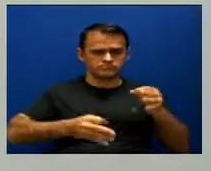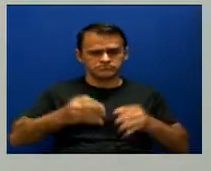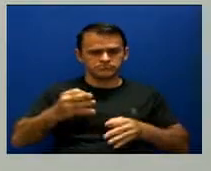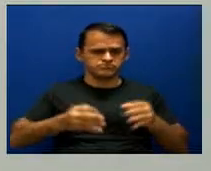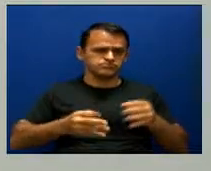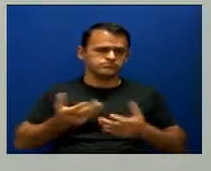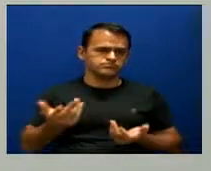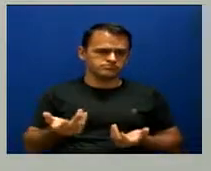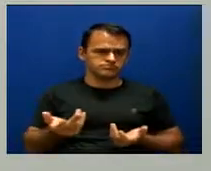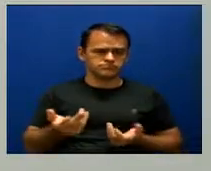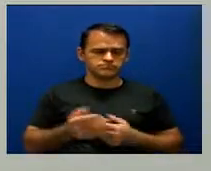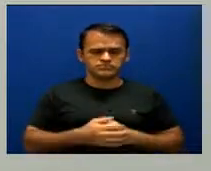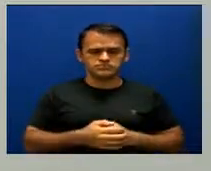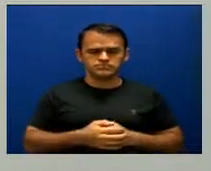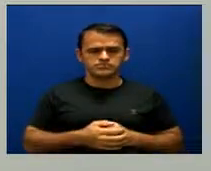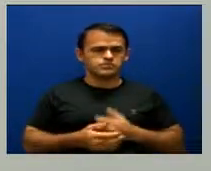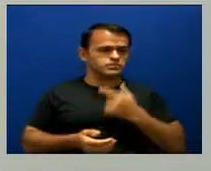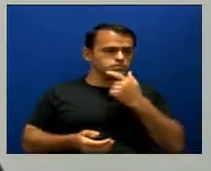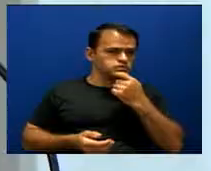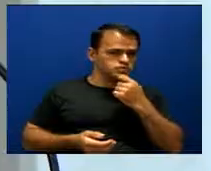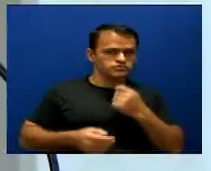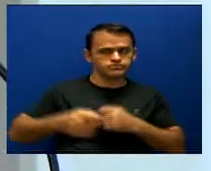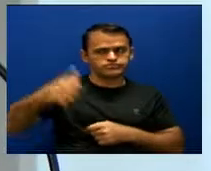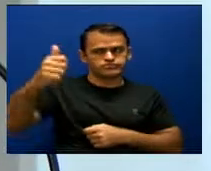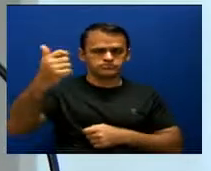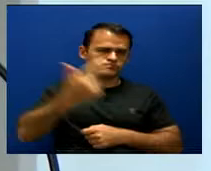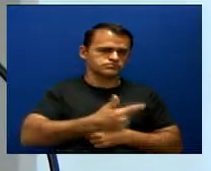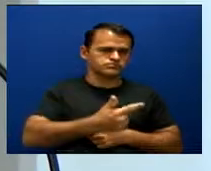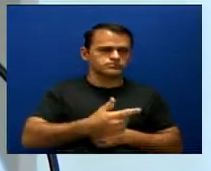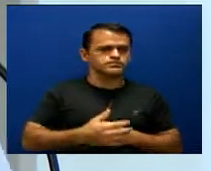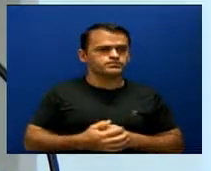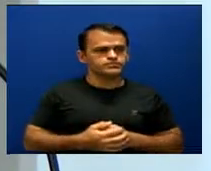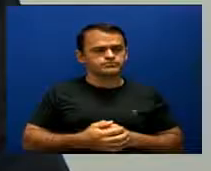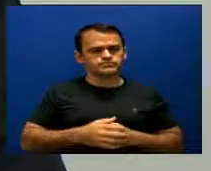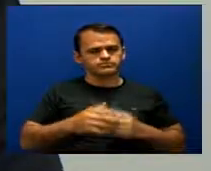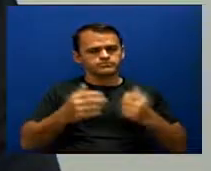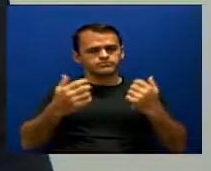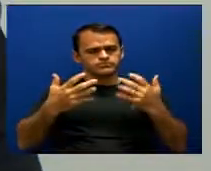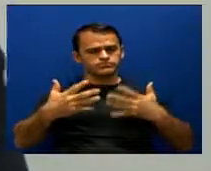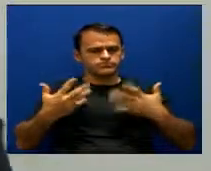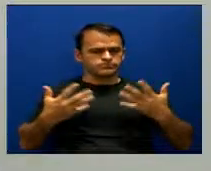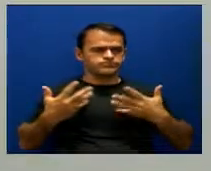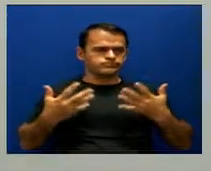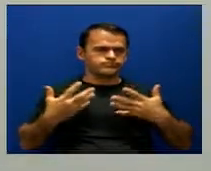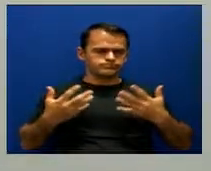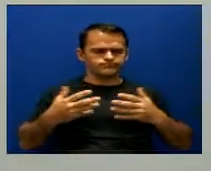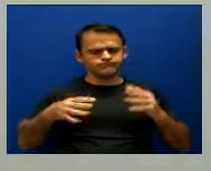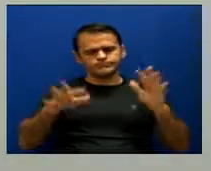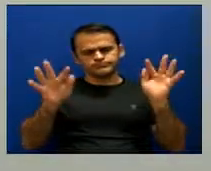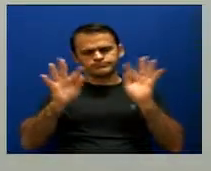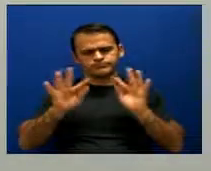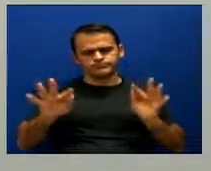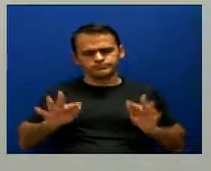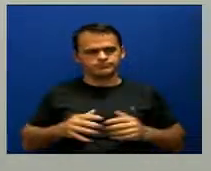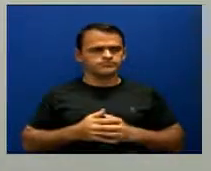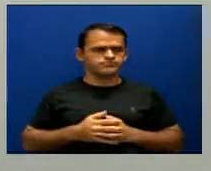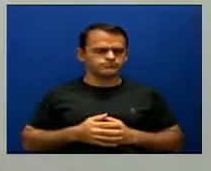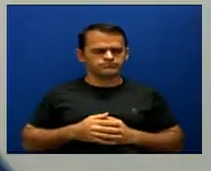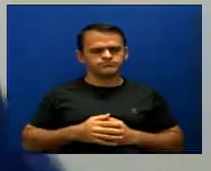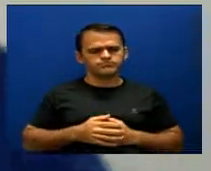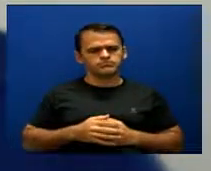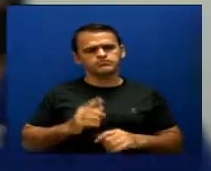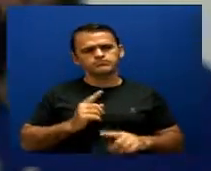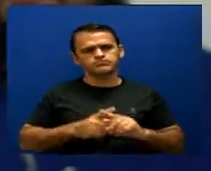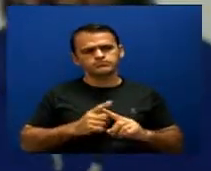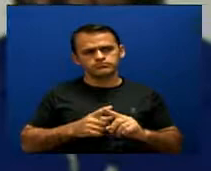que a justiça do homem. Sem dúvida. Então, padre, eu quero só deixar aqui a minha alegria em saber que nós estamos sendo